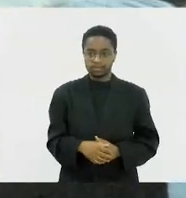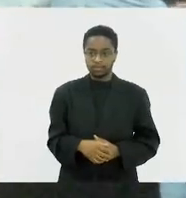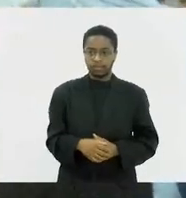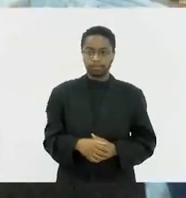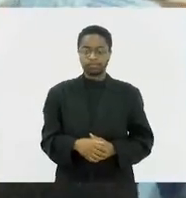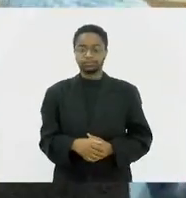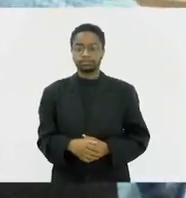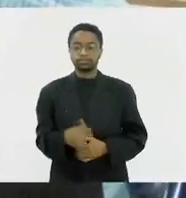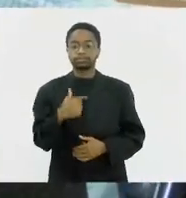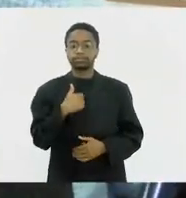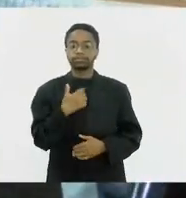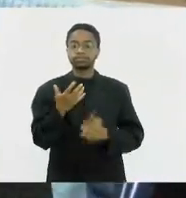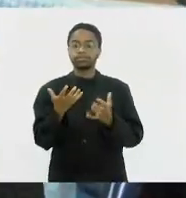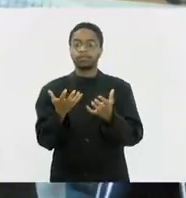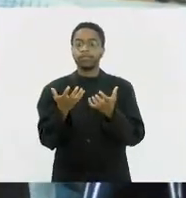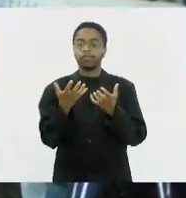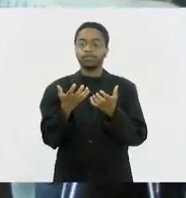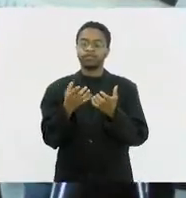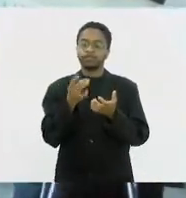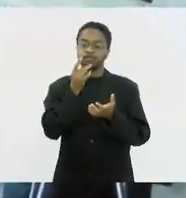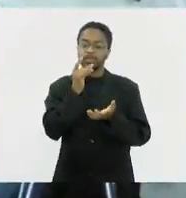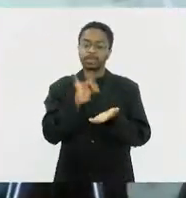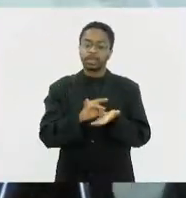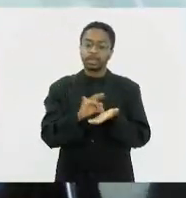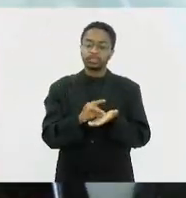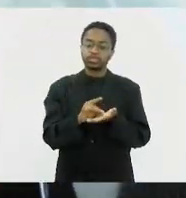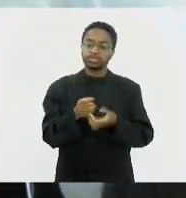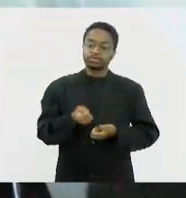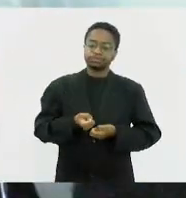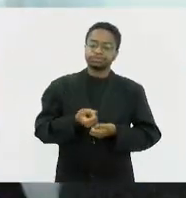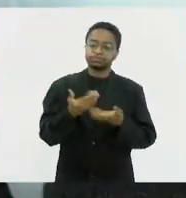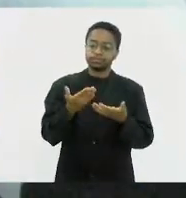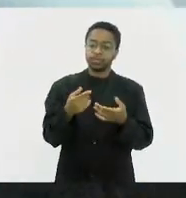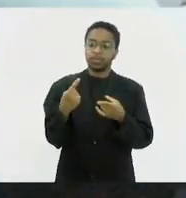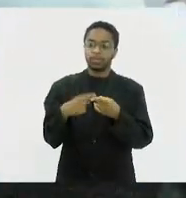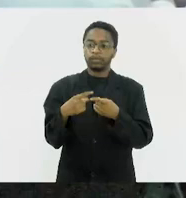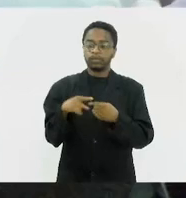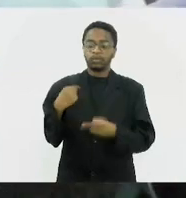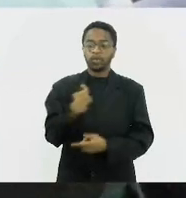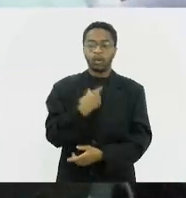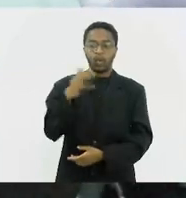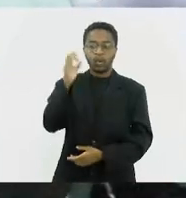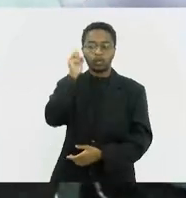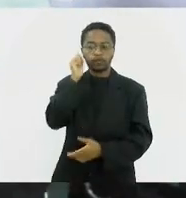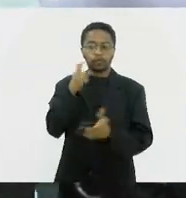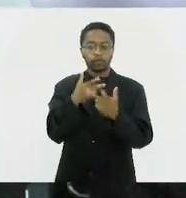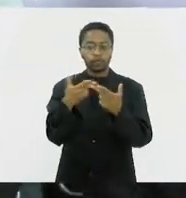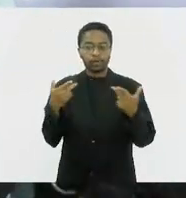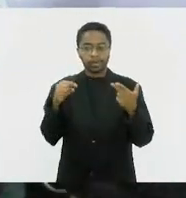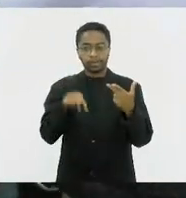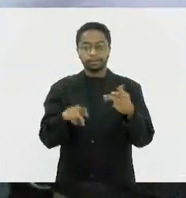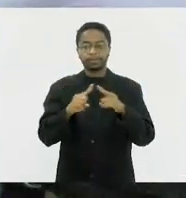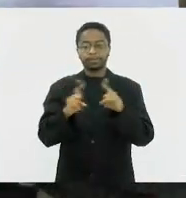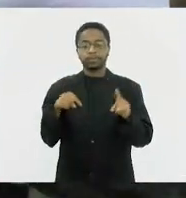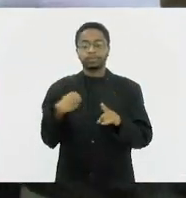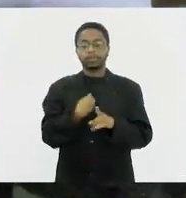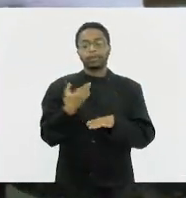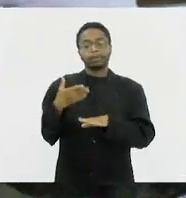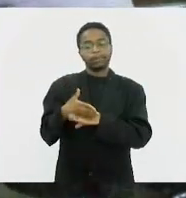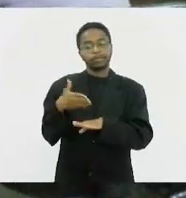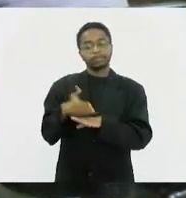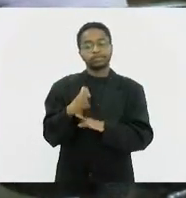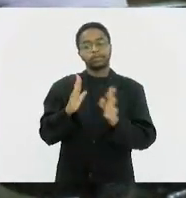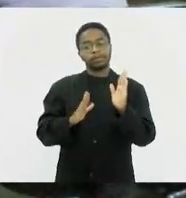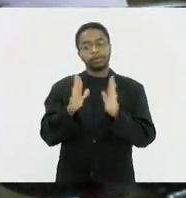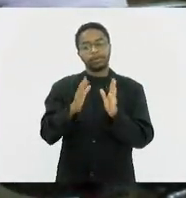Munir, eu quero fazer mais assim um depoimento, né? Porque tudo que a gente ouviu aqui, a gente participou dessa criação, né?